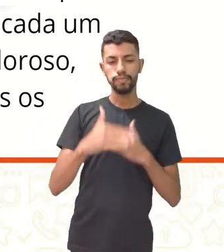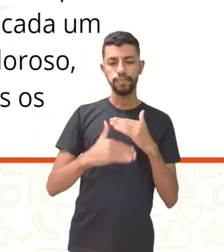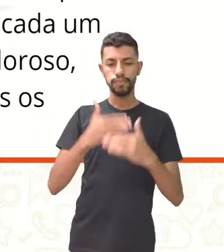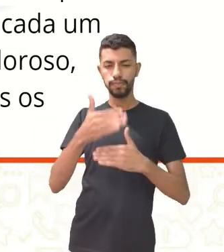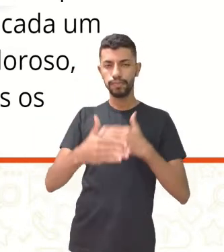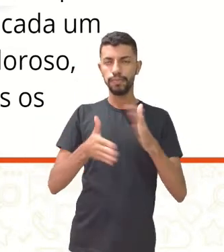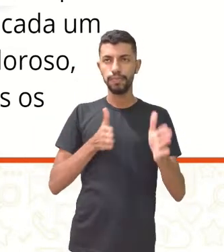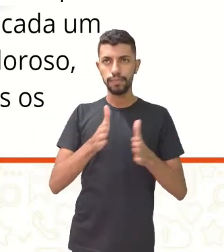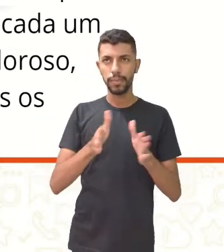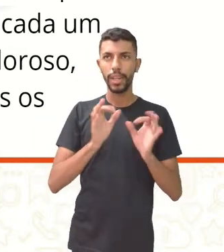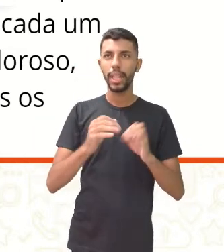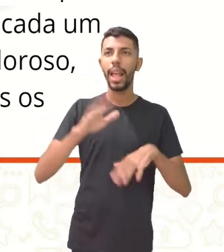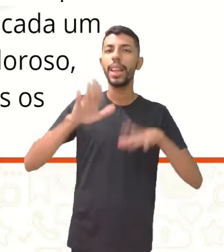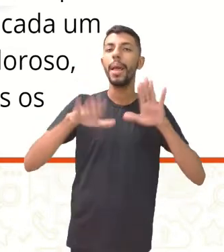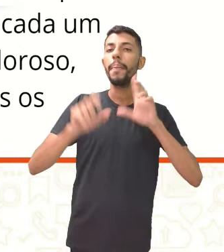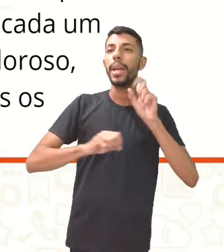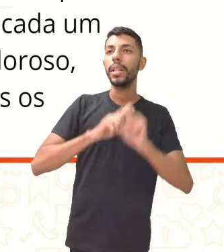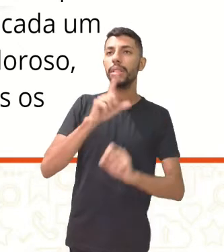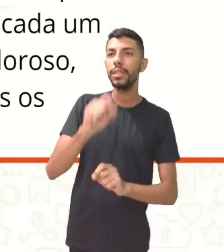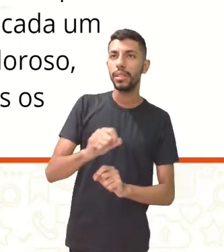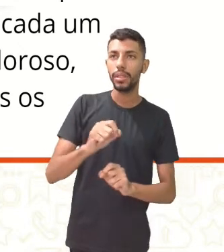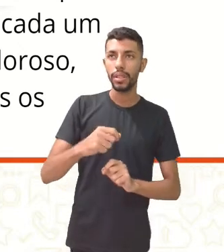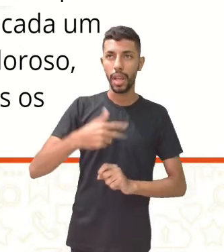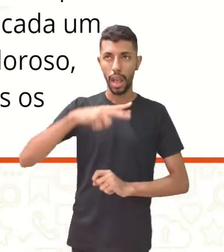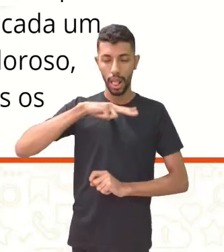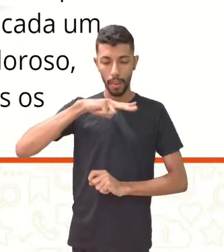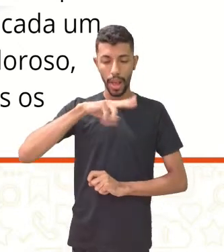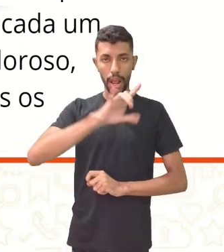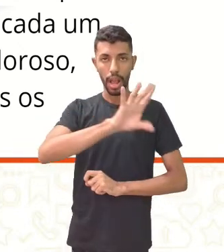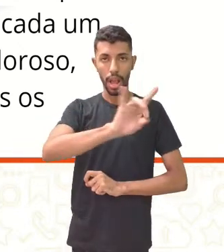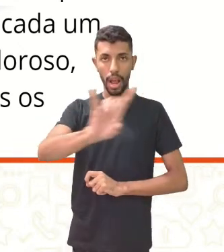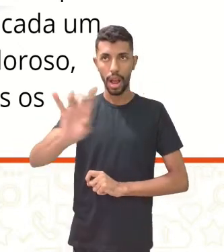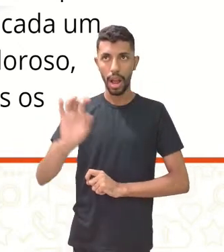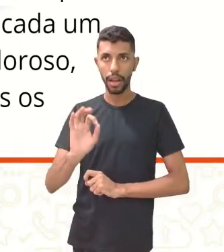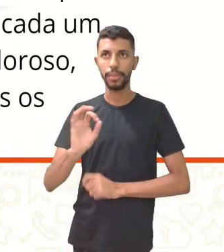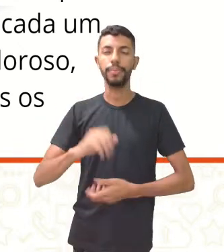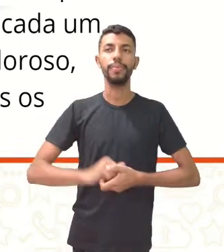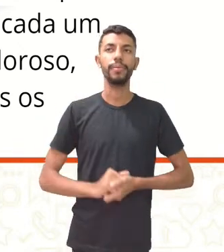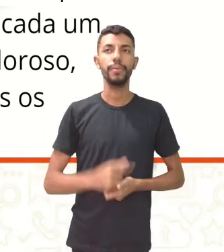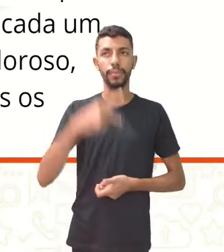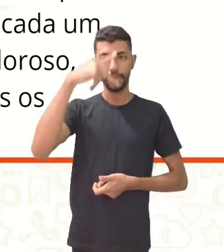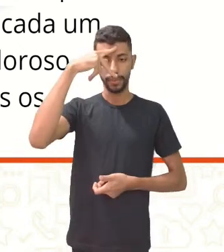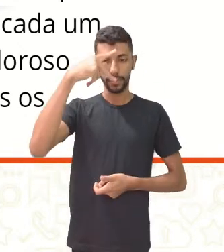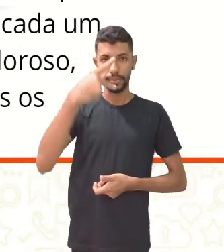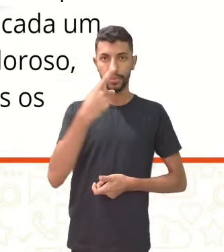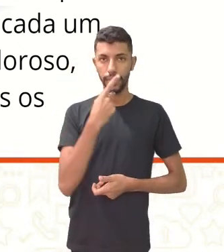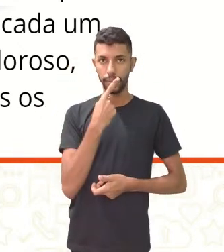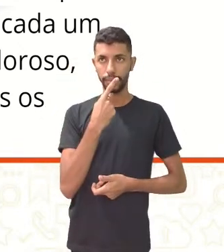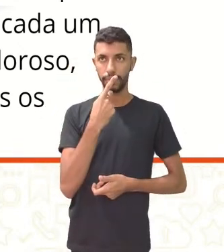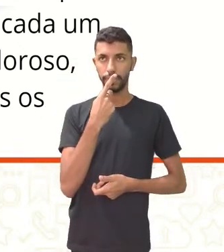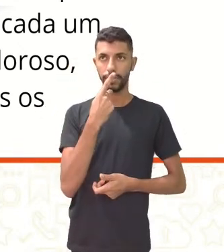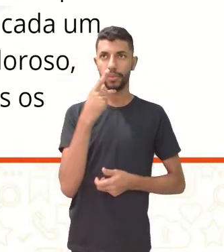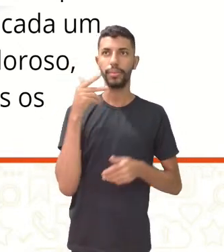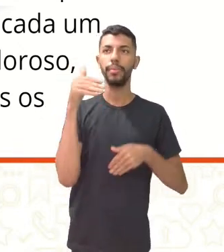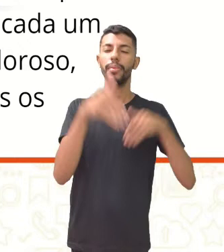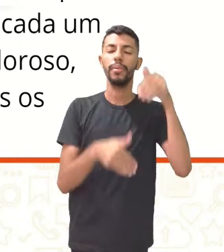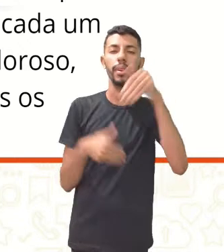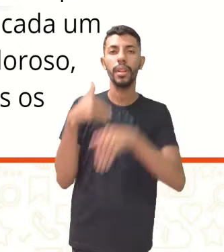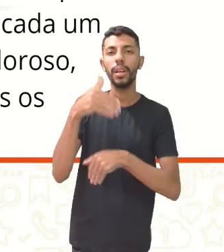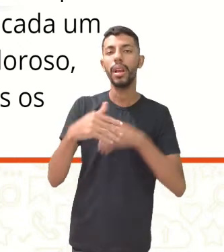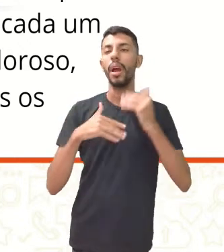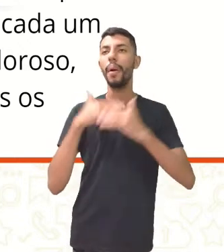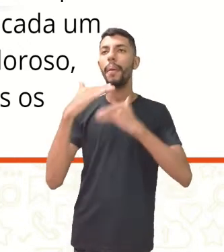vai depender dos aspectos particulares de cada um. Personalidade, participante